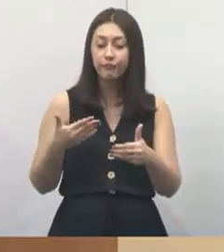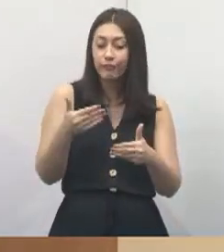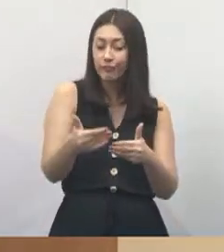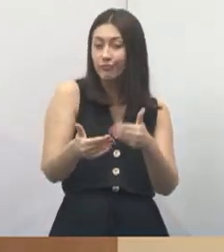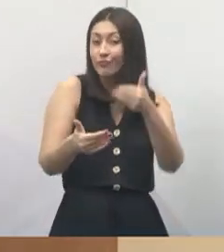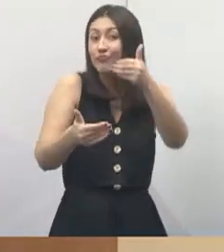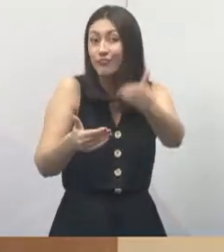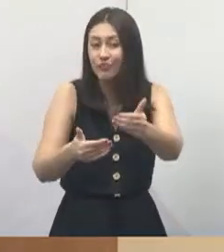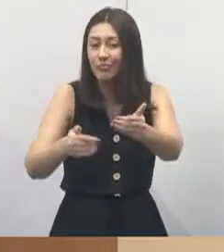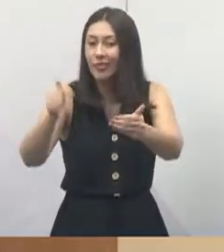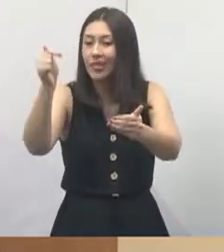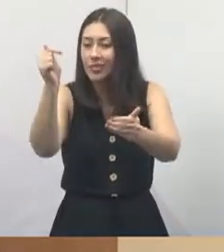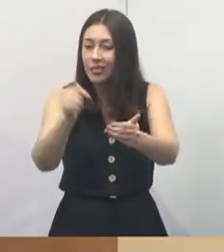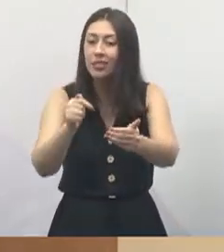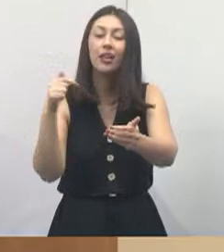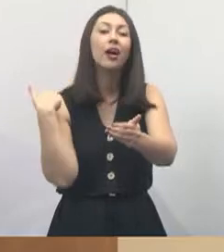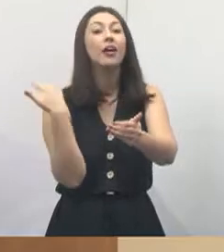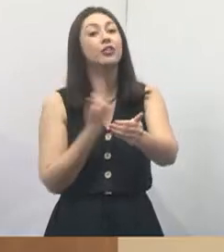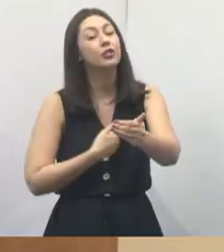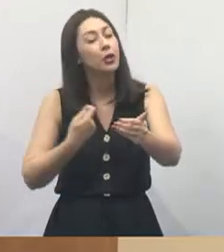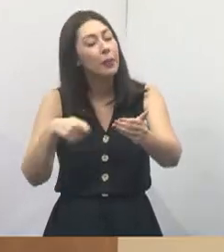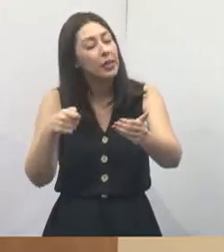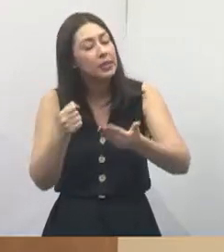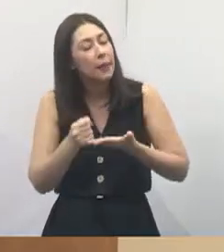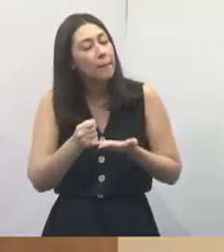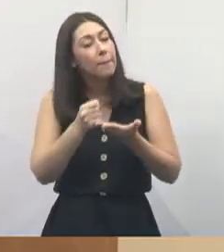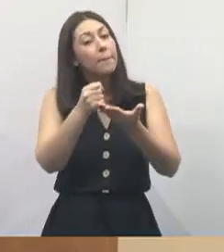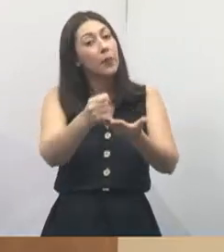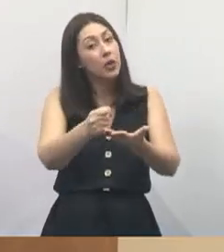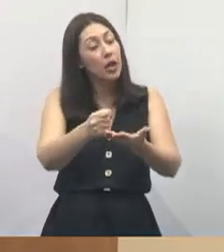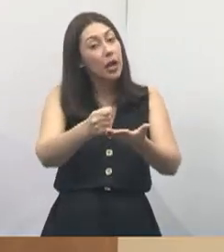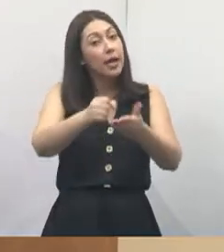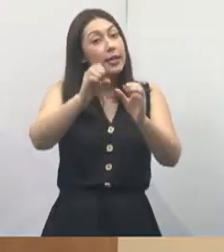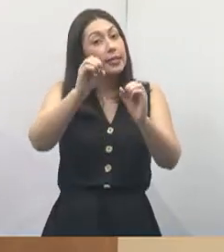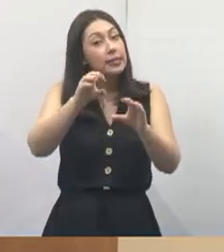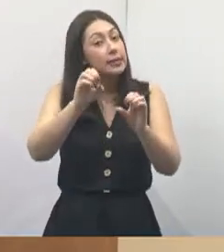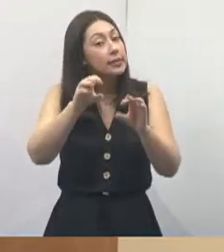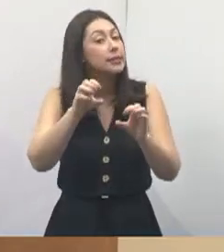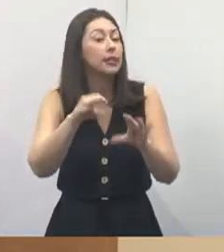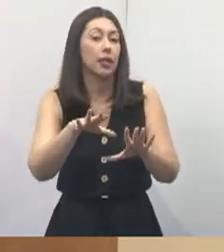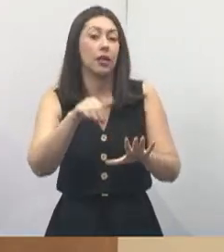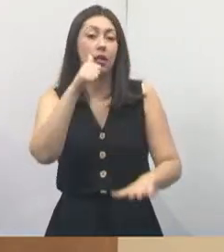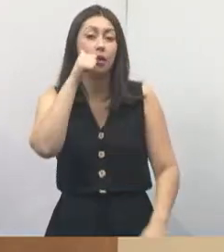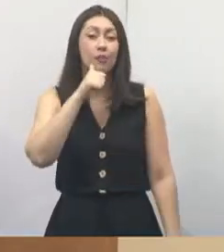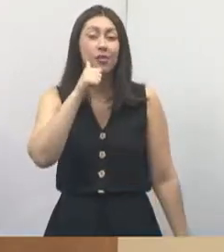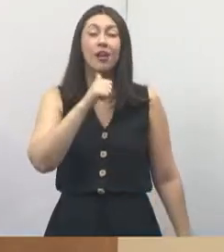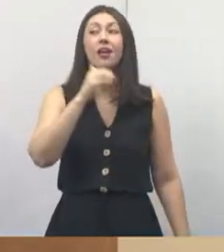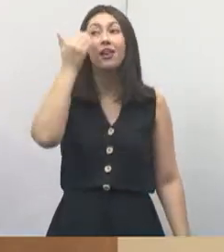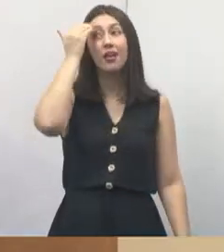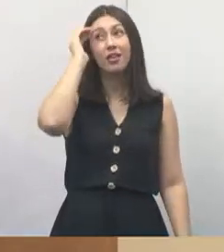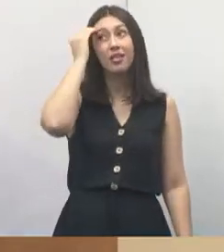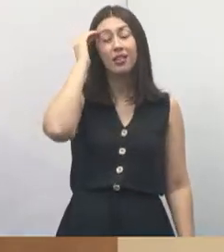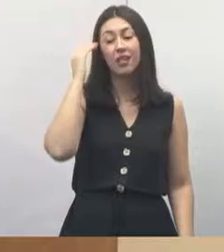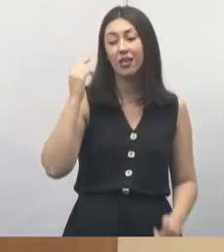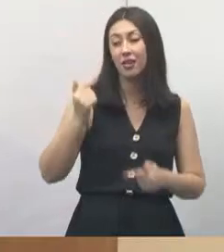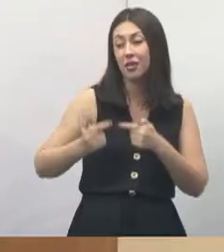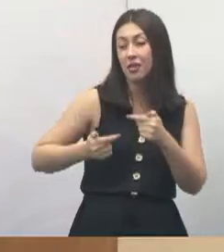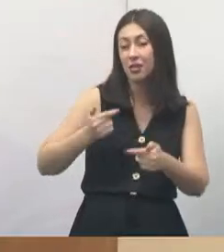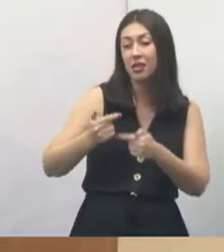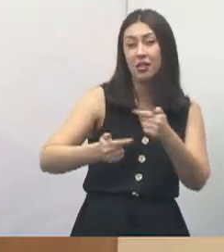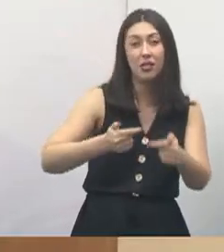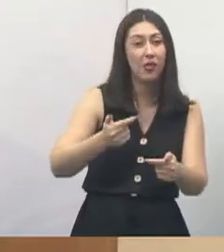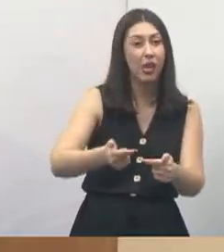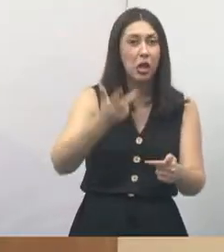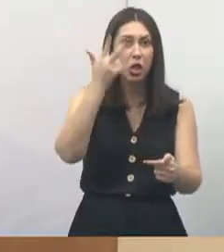nós precisamos acolher essa mulher, para que ela entenda que o que está acontecendo com ela não é